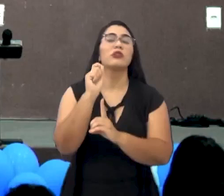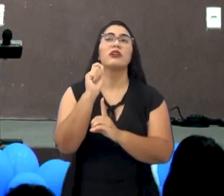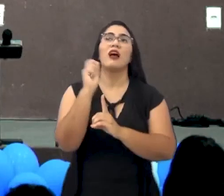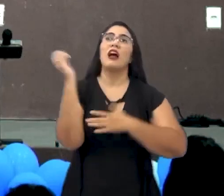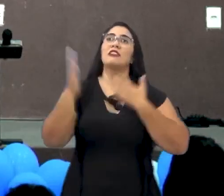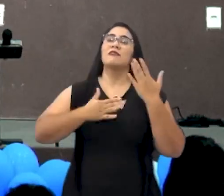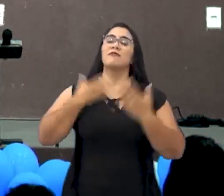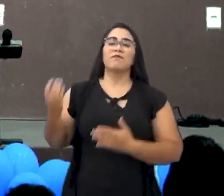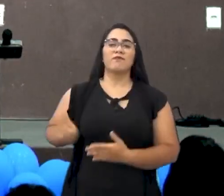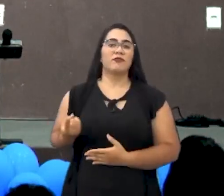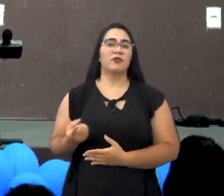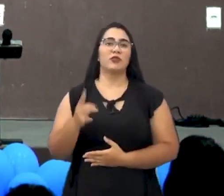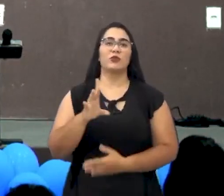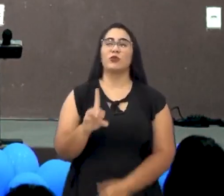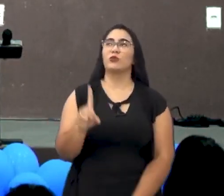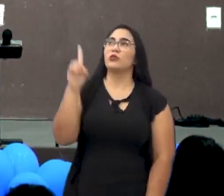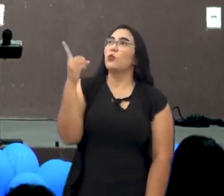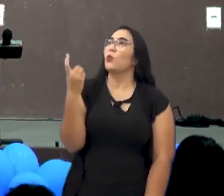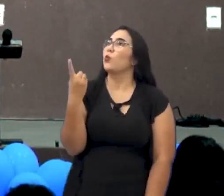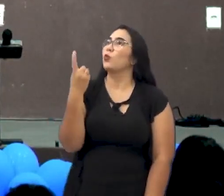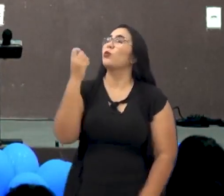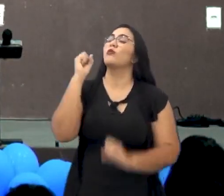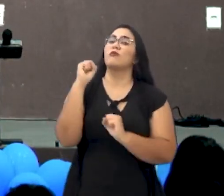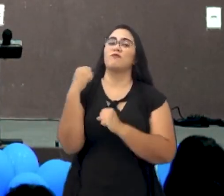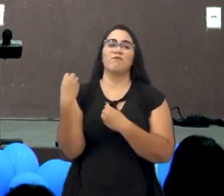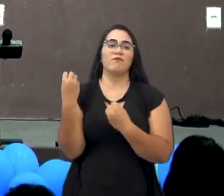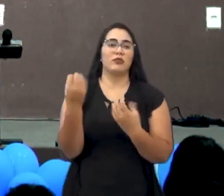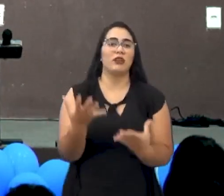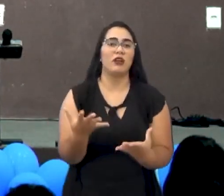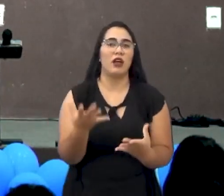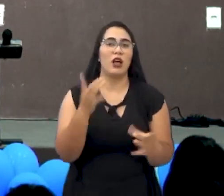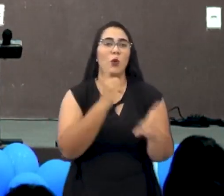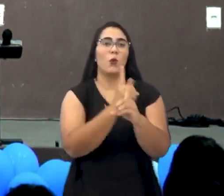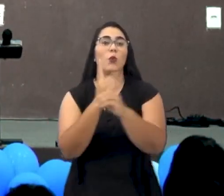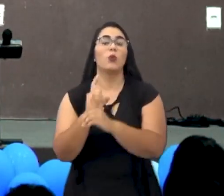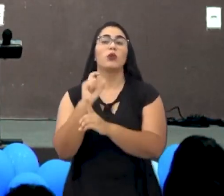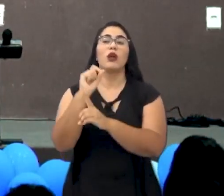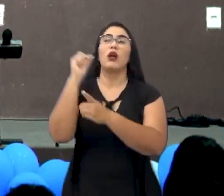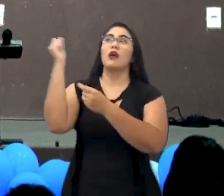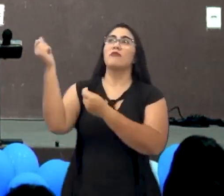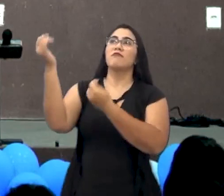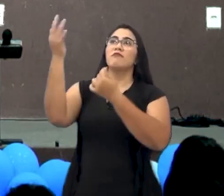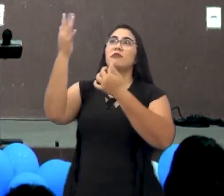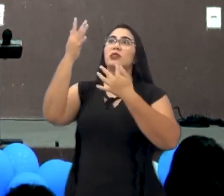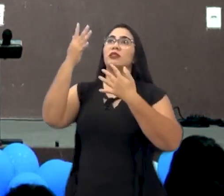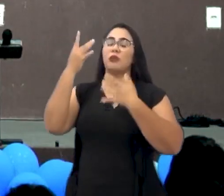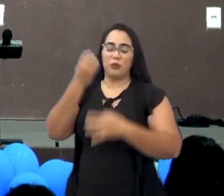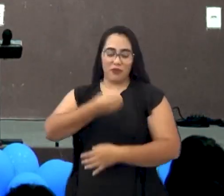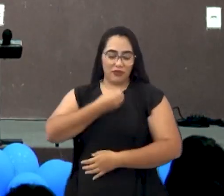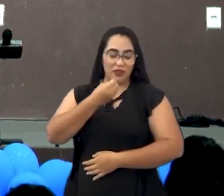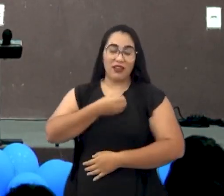alegria que somente Deus é capaz de dar. É alguém que achou a bênção de pertencer ao Senhor.